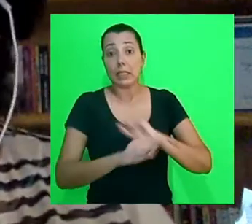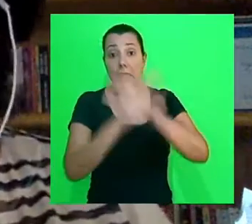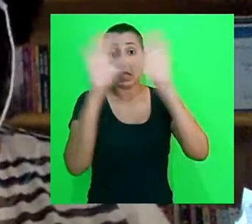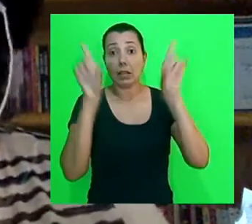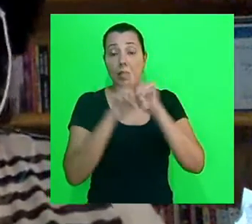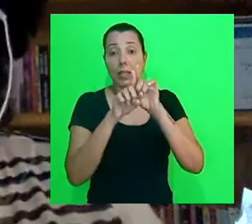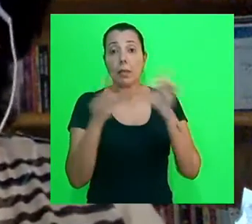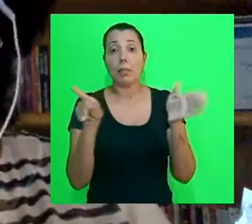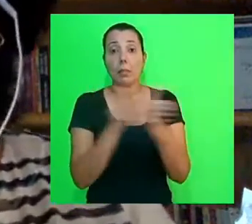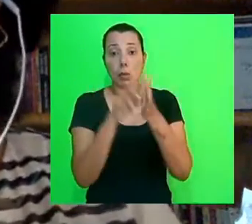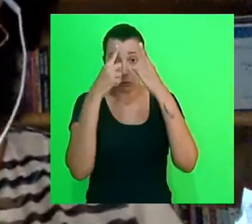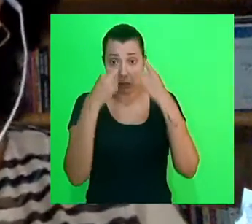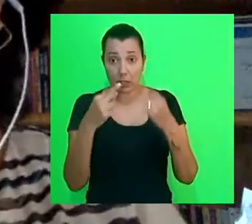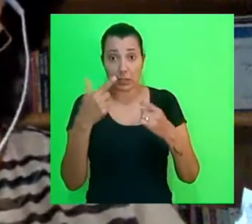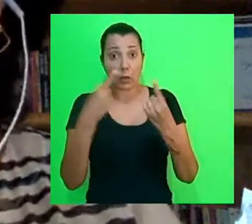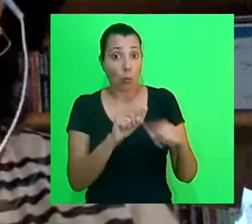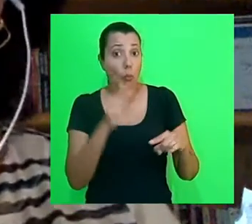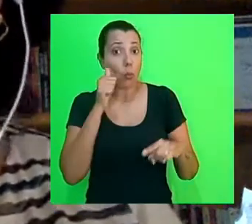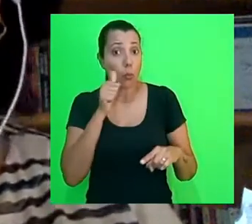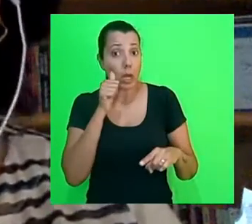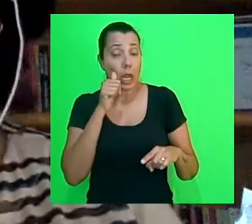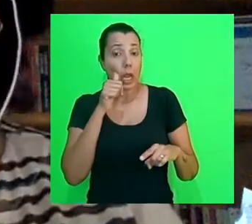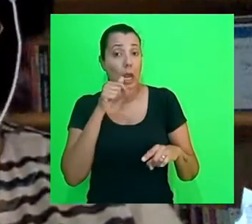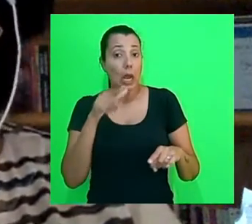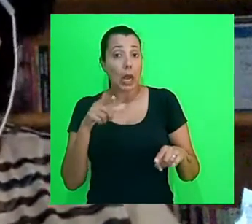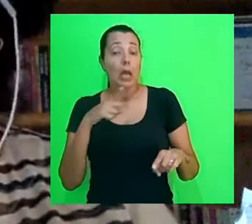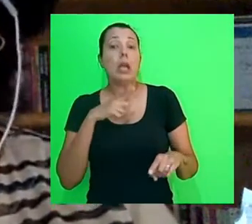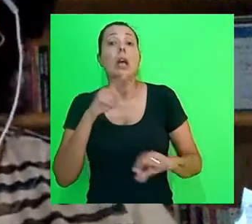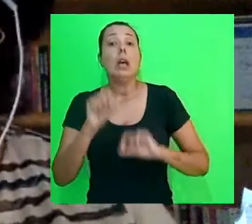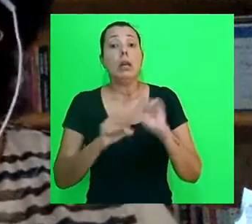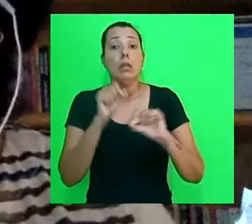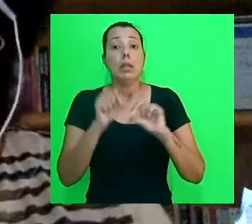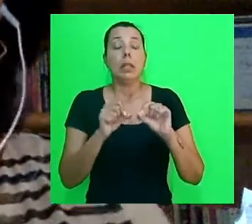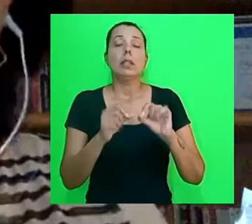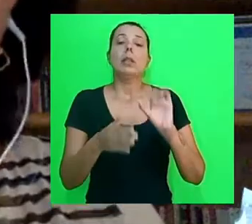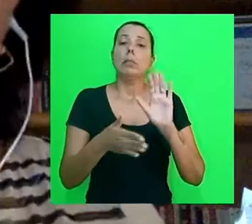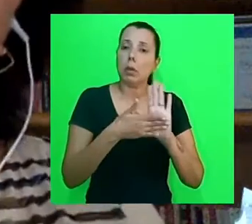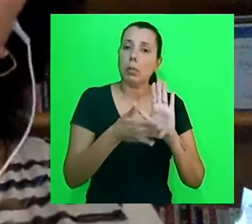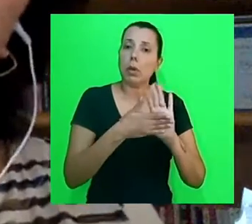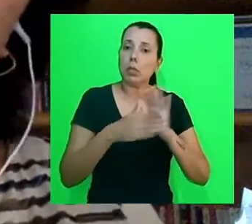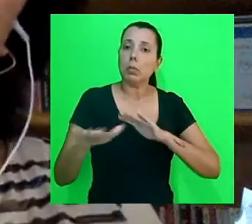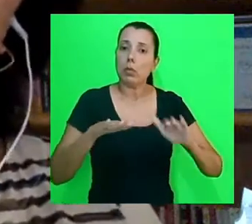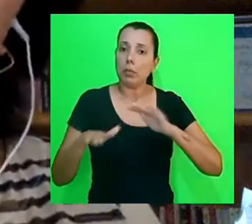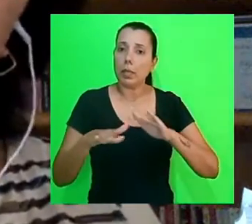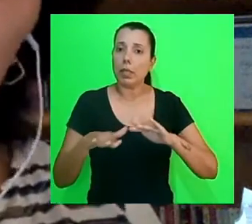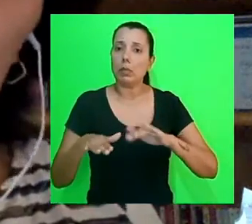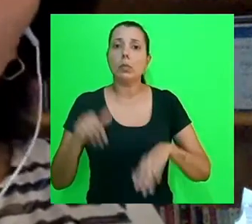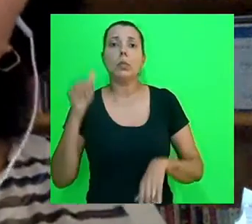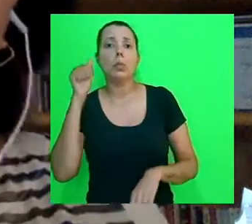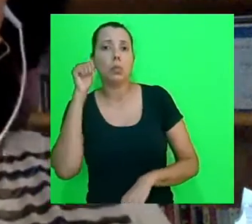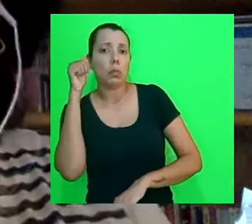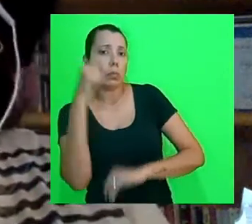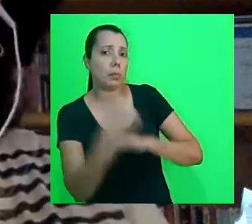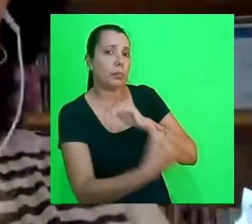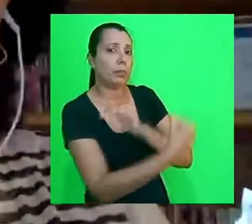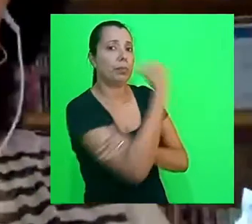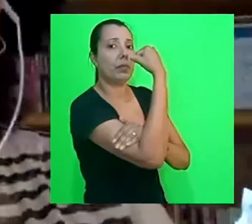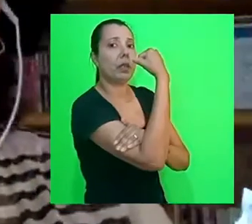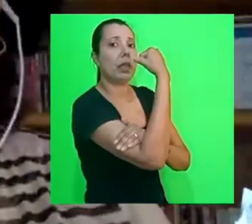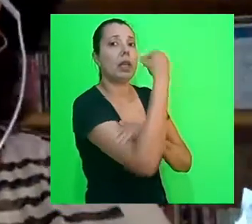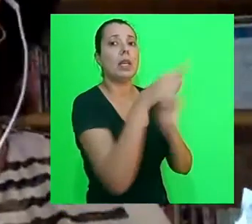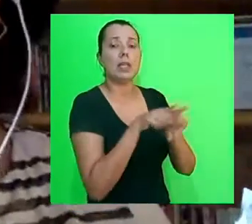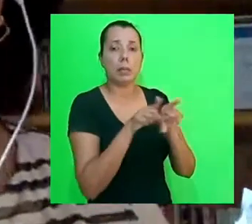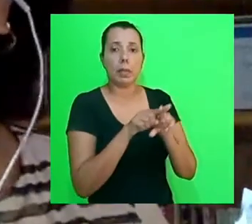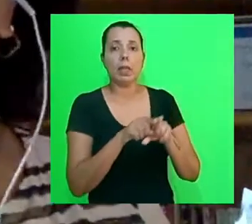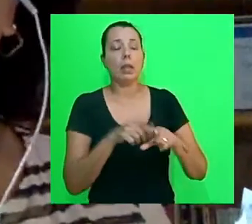era vista. Ao não ser vista, ela não era tratada e não era enfrentada. Então, nós temos a necessidade, sim, de